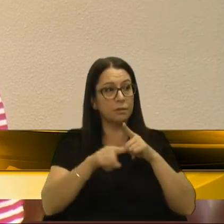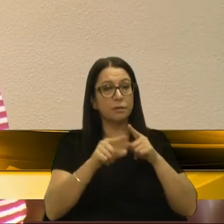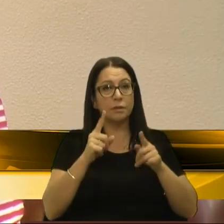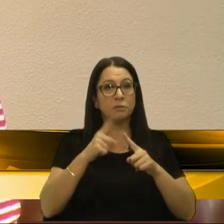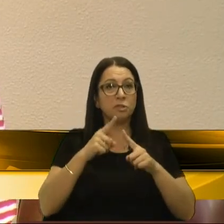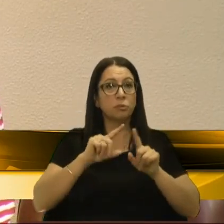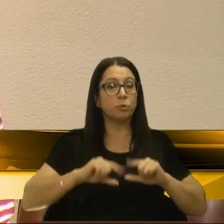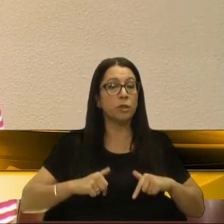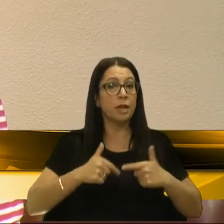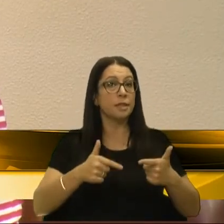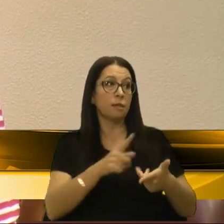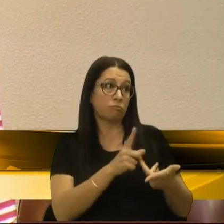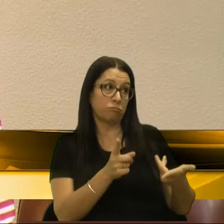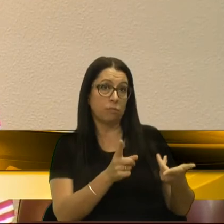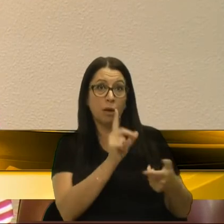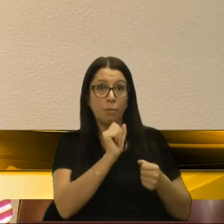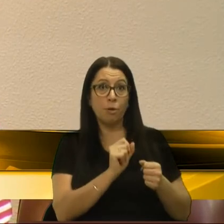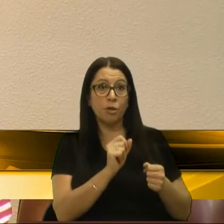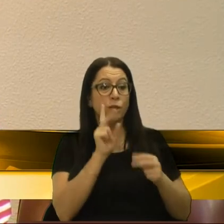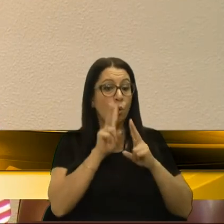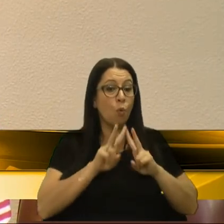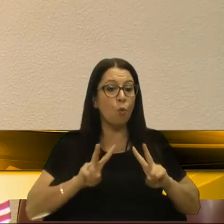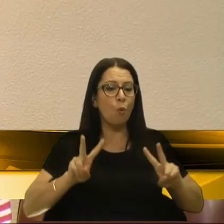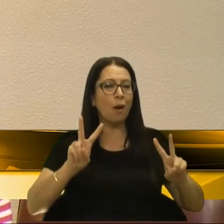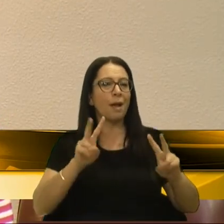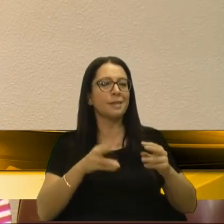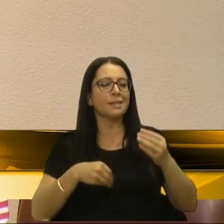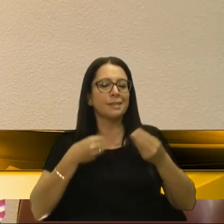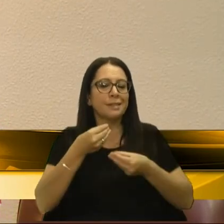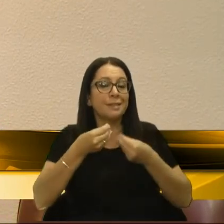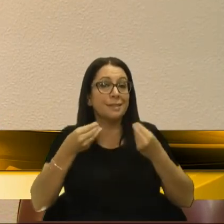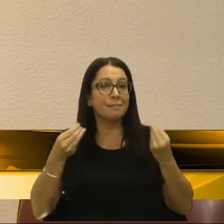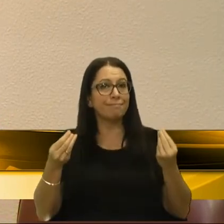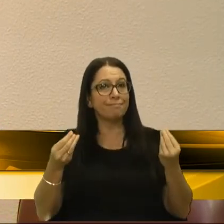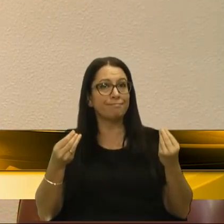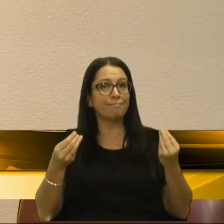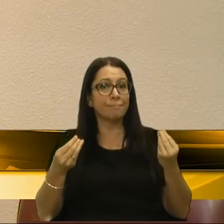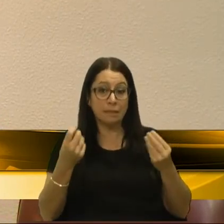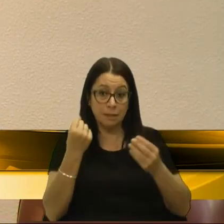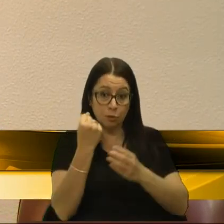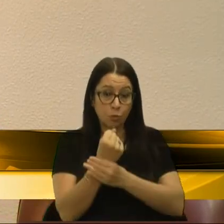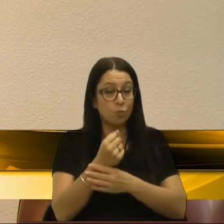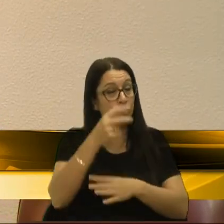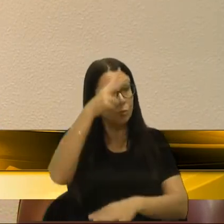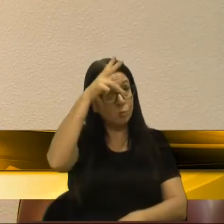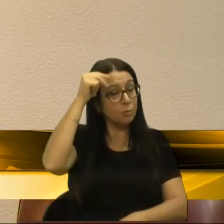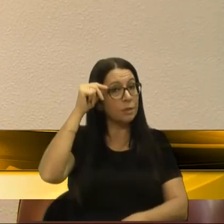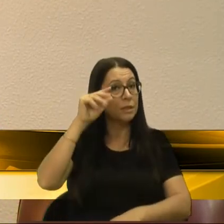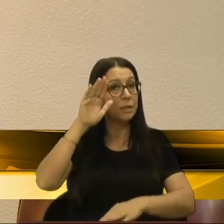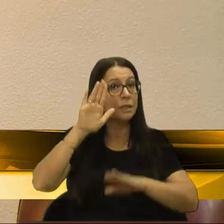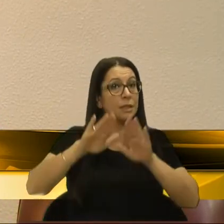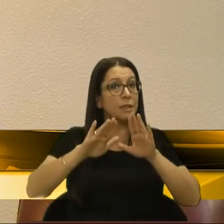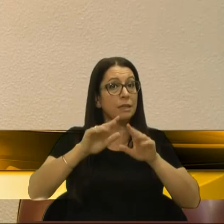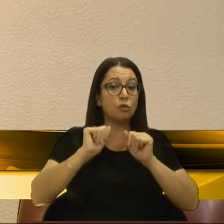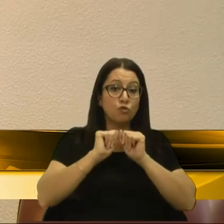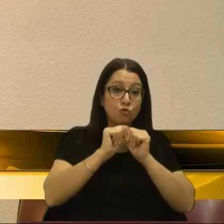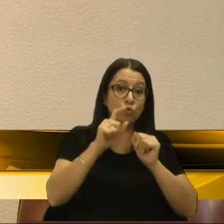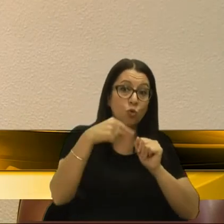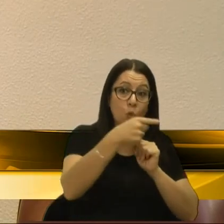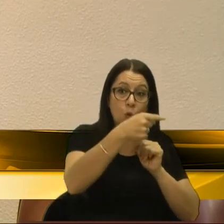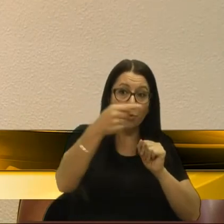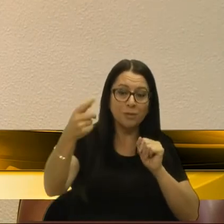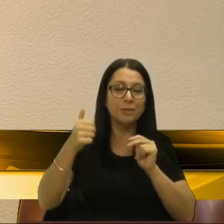mas a gente não pode deixar de ter o olhar sensível de que a segurança pública depende de várias outras questões,